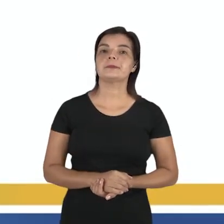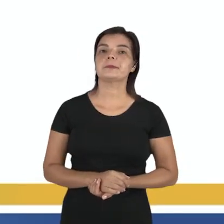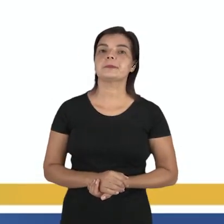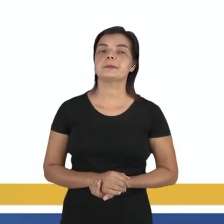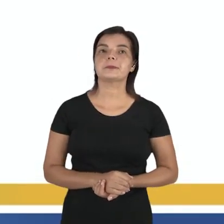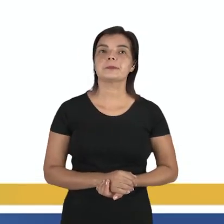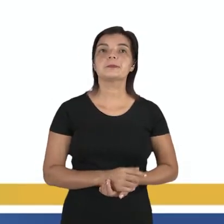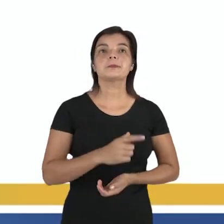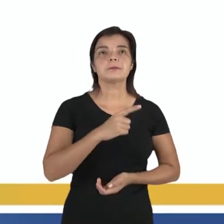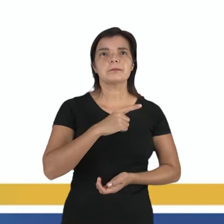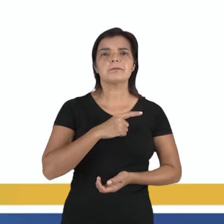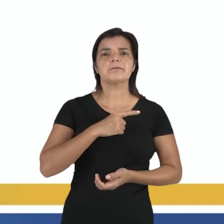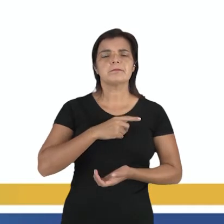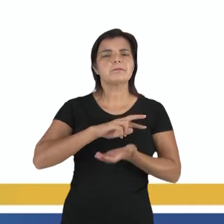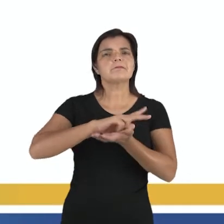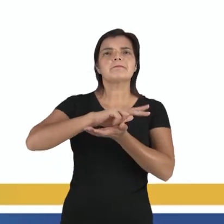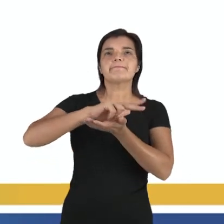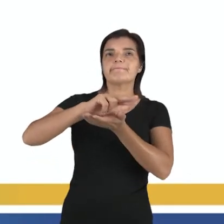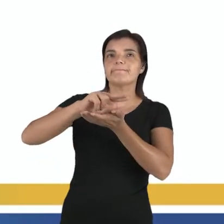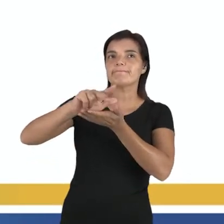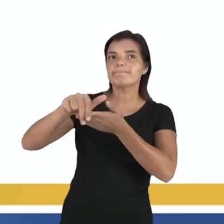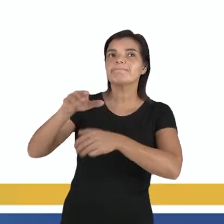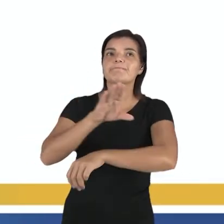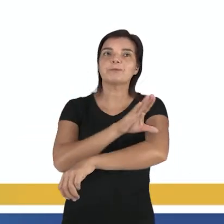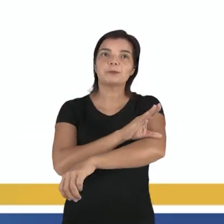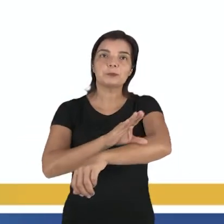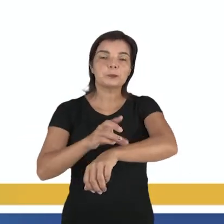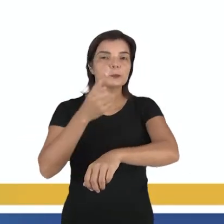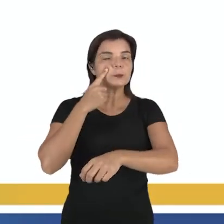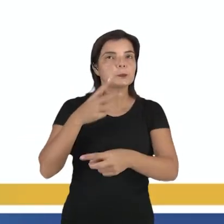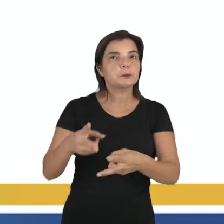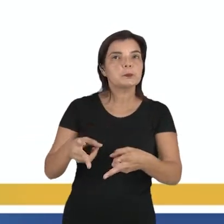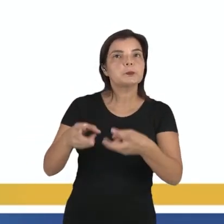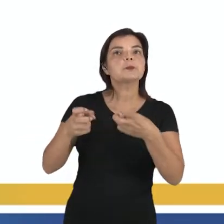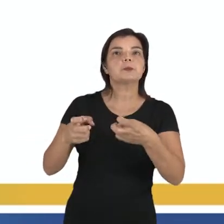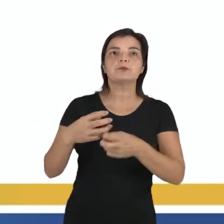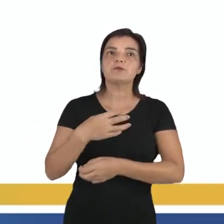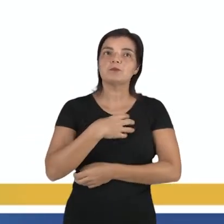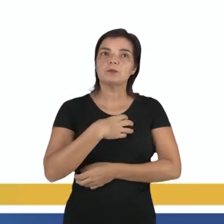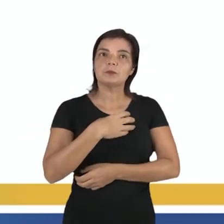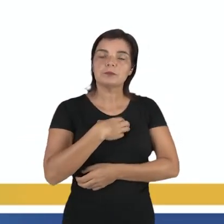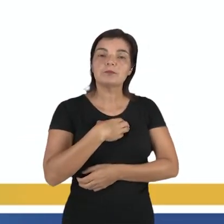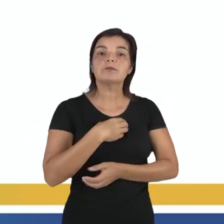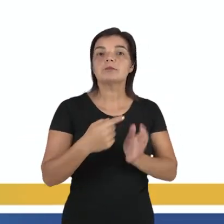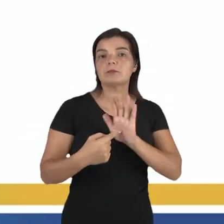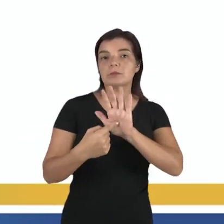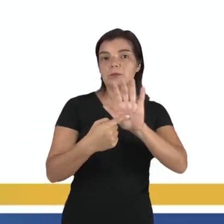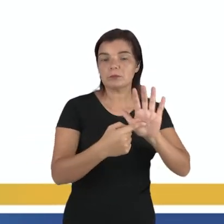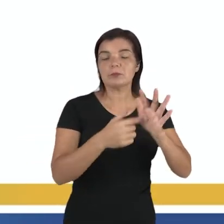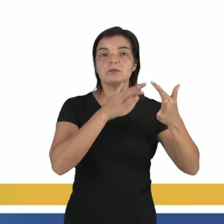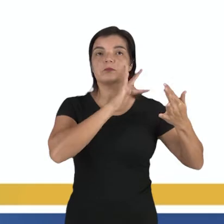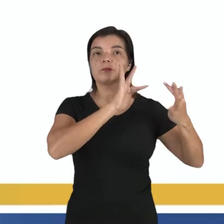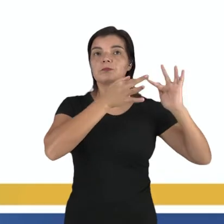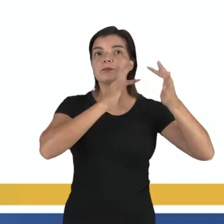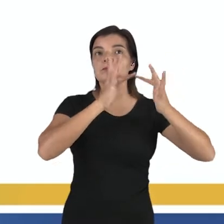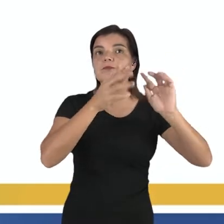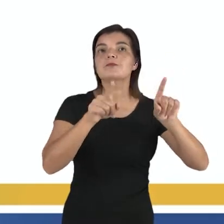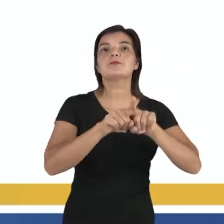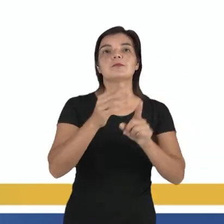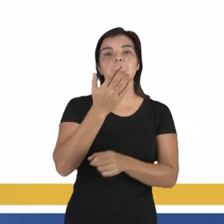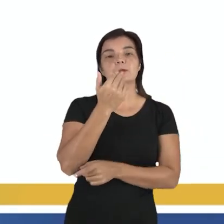melhor. Então, tudo isso nós temos dentro do nosso próprio país. Essa diversidade, essa